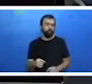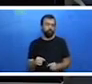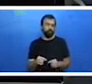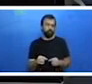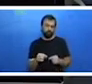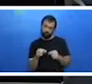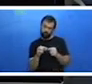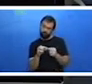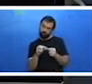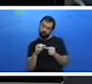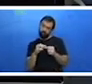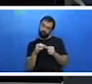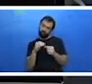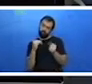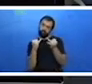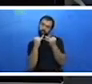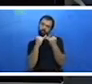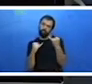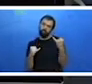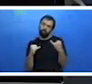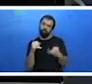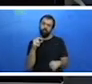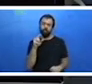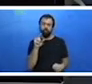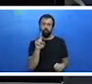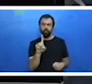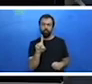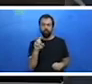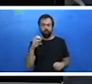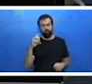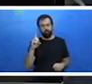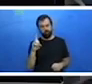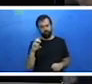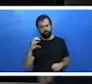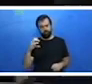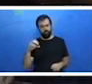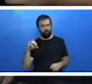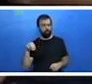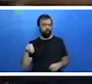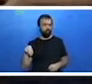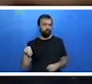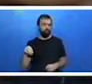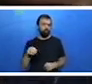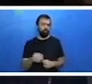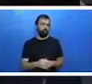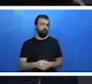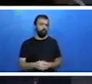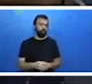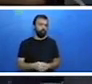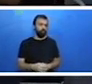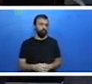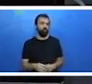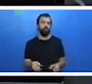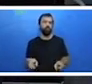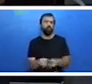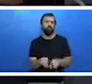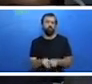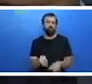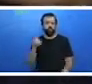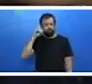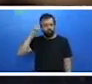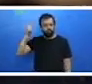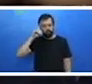meio. Metade de 1 centímetro. Olha lá. Então, a gente vive os números decimais também no dia a